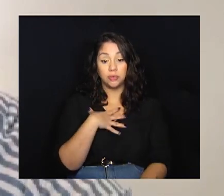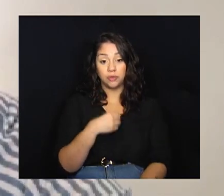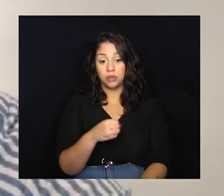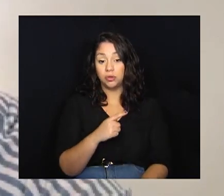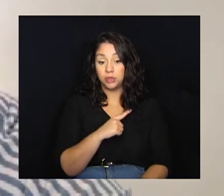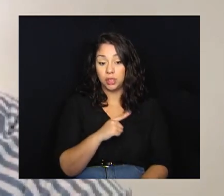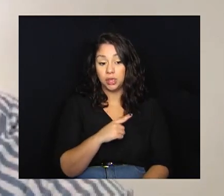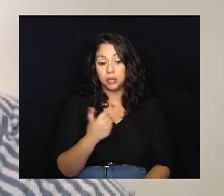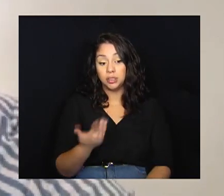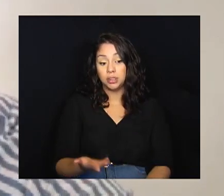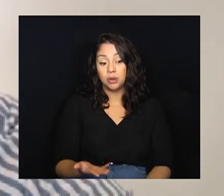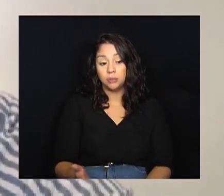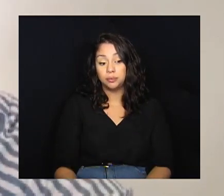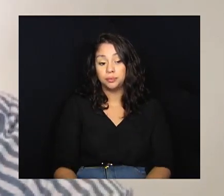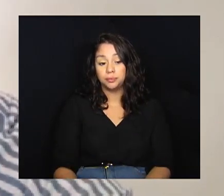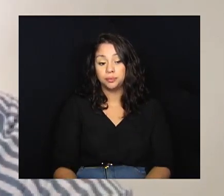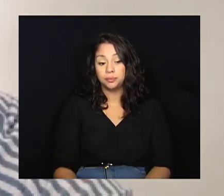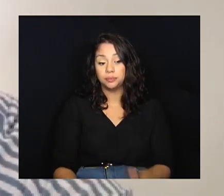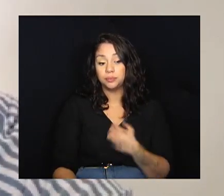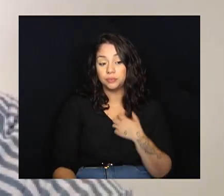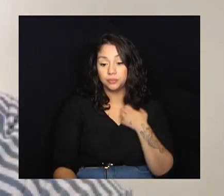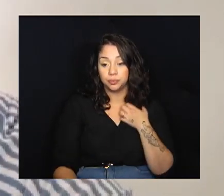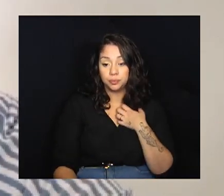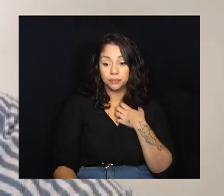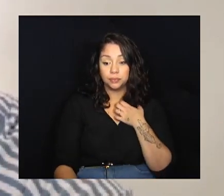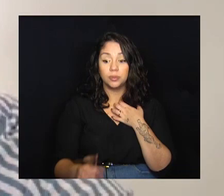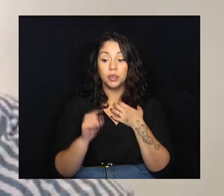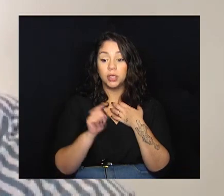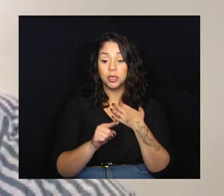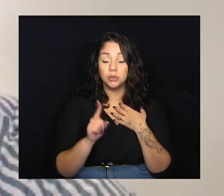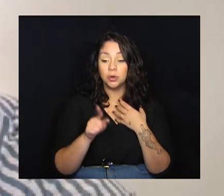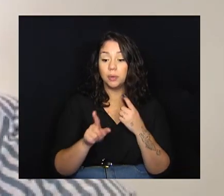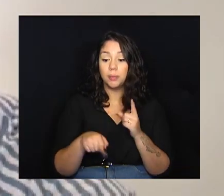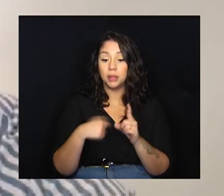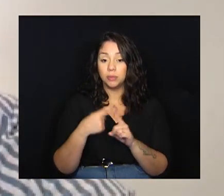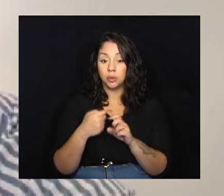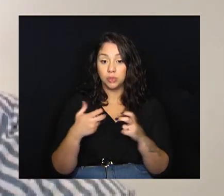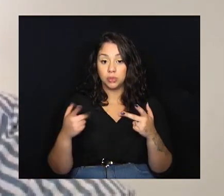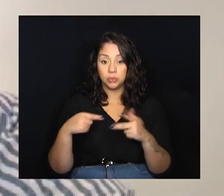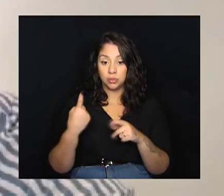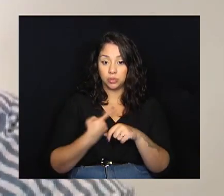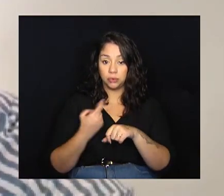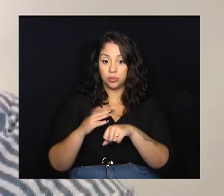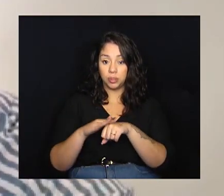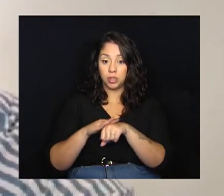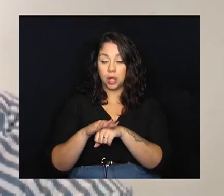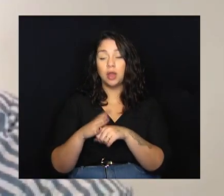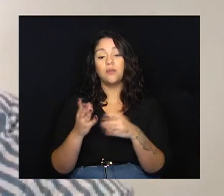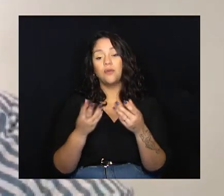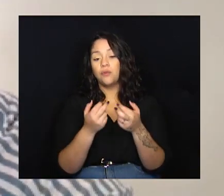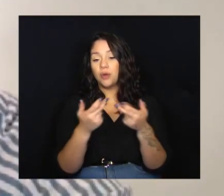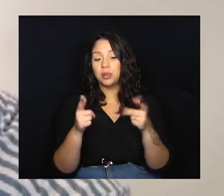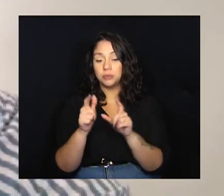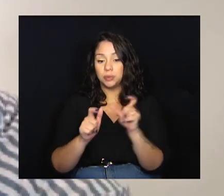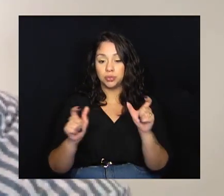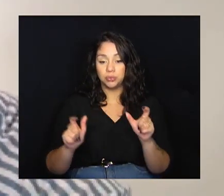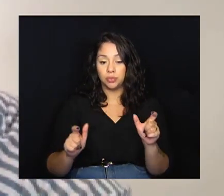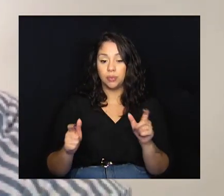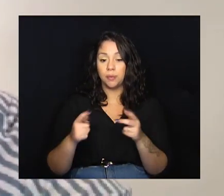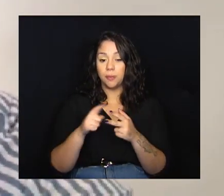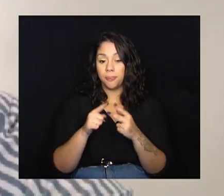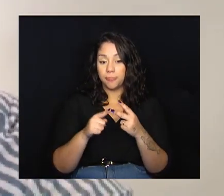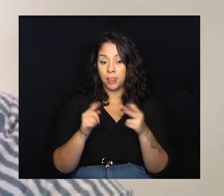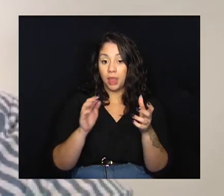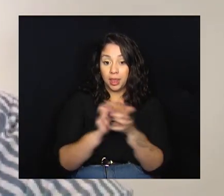que isso entra junto com a questão que a gente estava falando de que talvez muitos desses casais vão ter mais um filho em idade mais